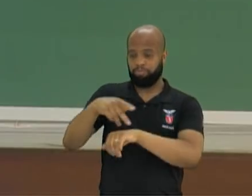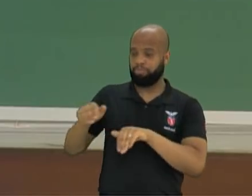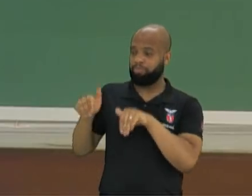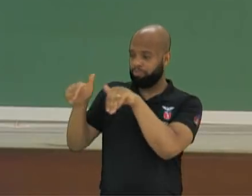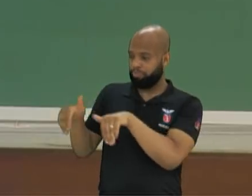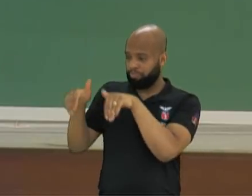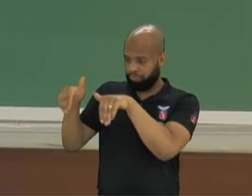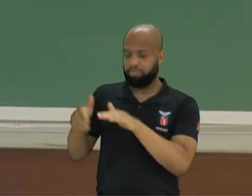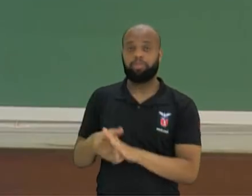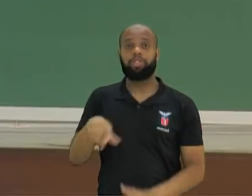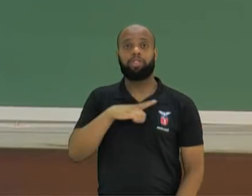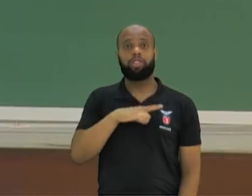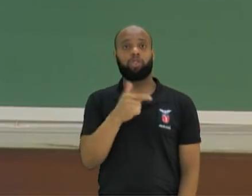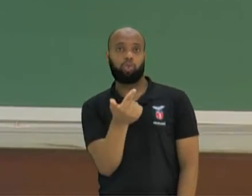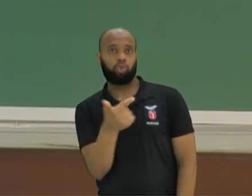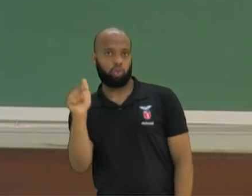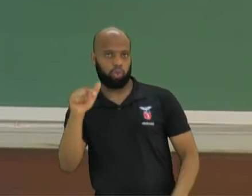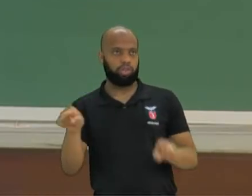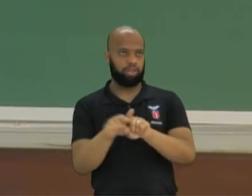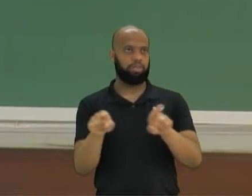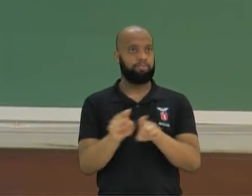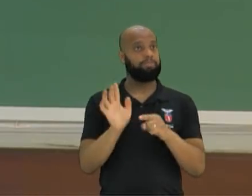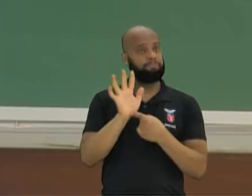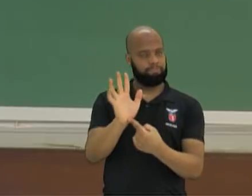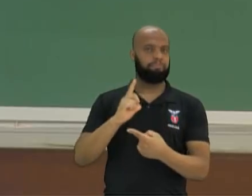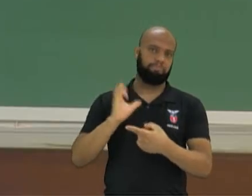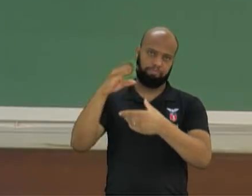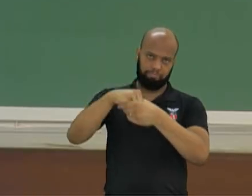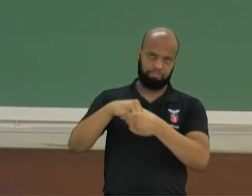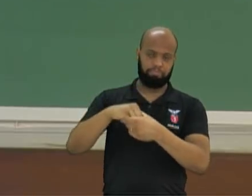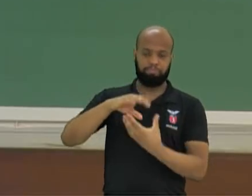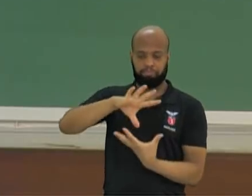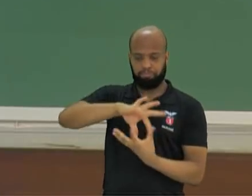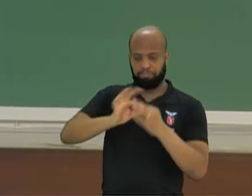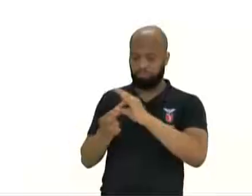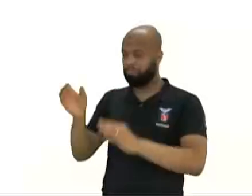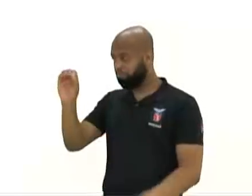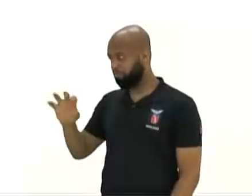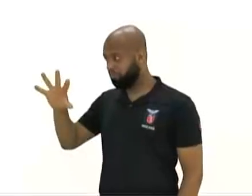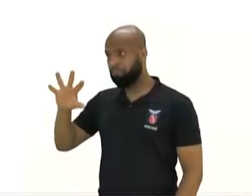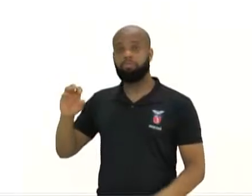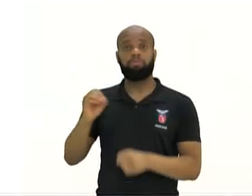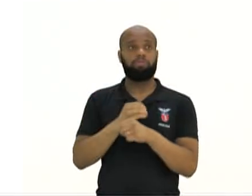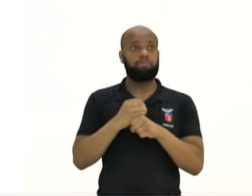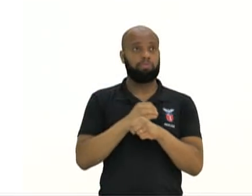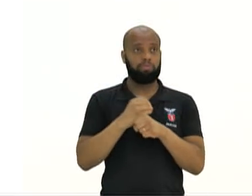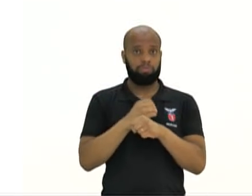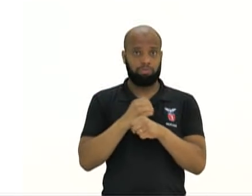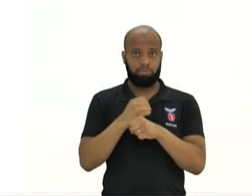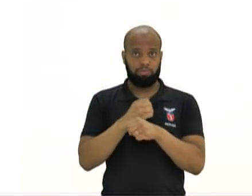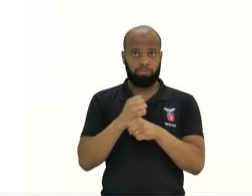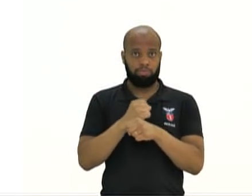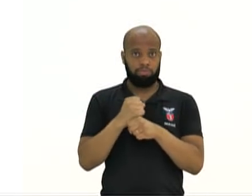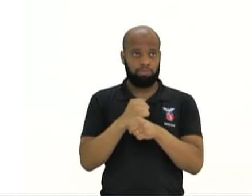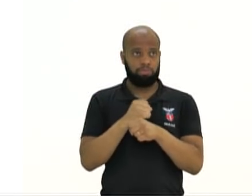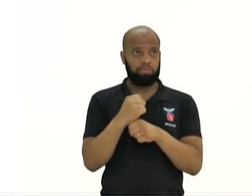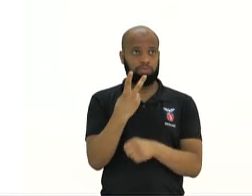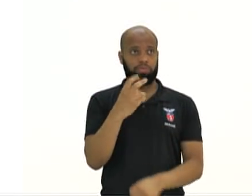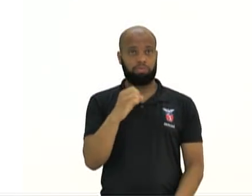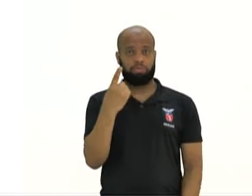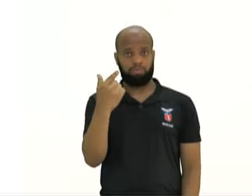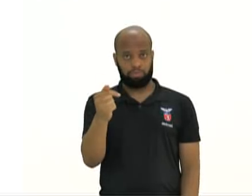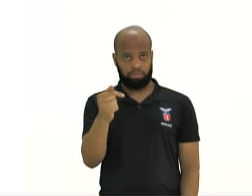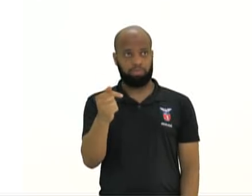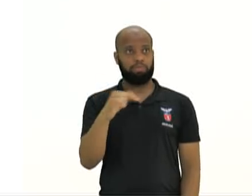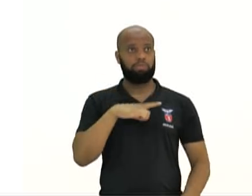outro destaque aí no continente da Oceania. Em 2017, olha a renda per capita na Austrália em